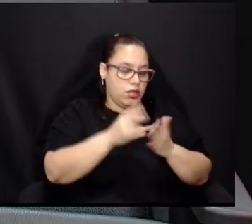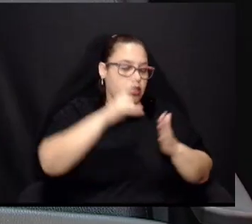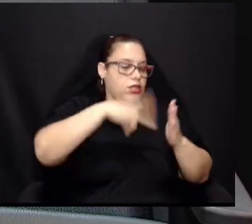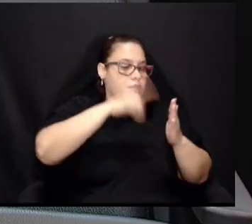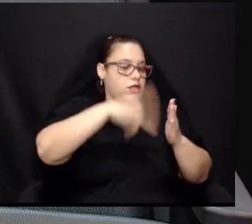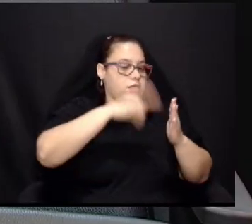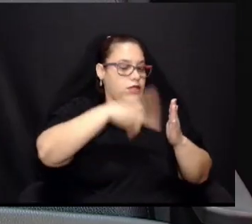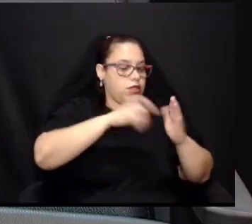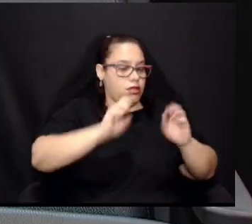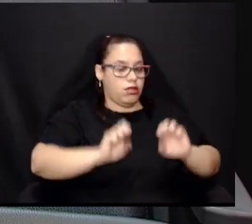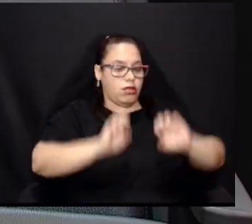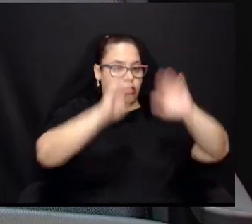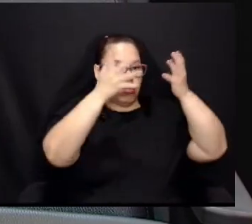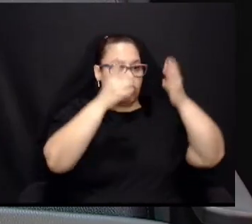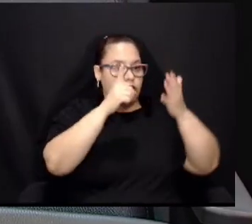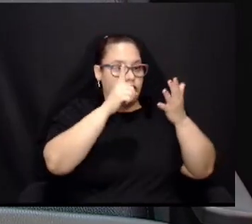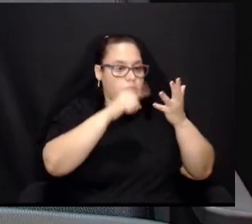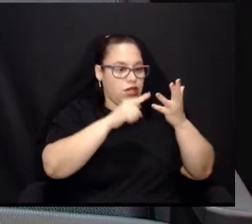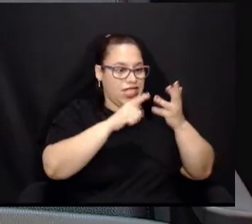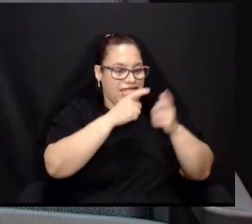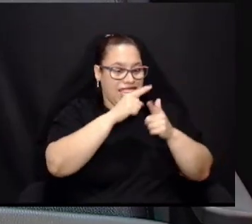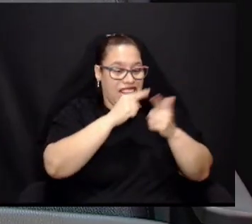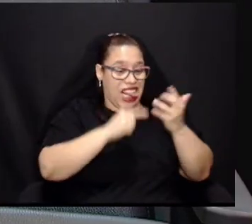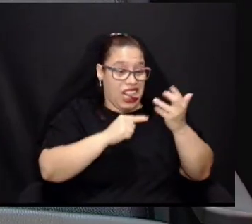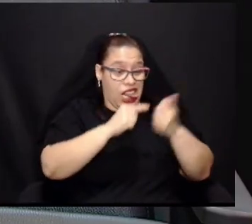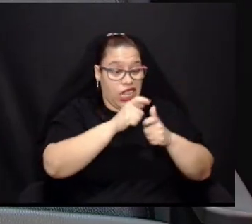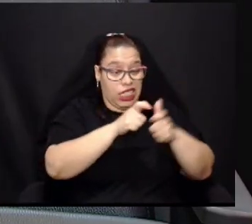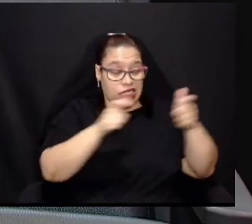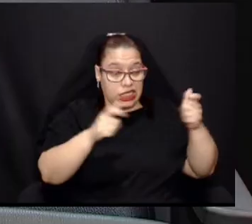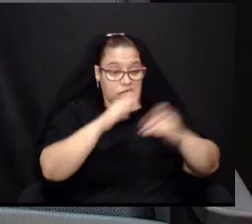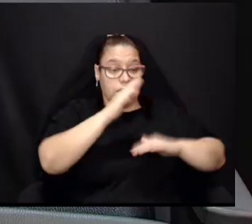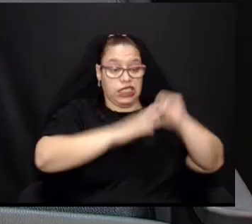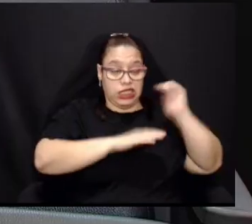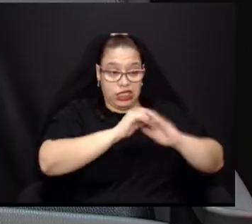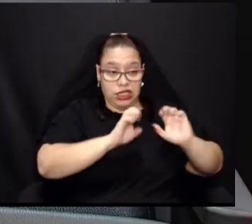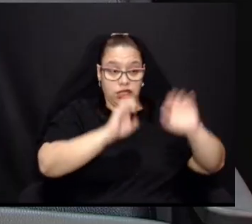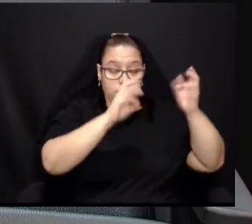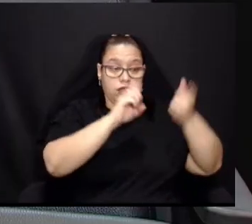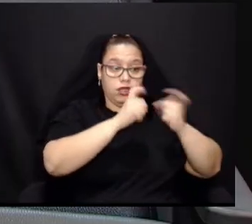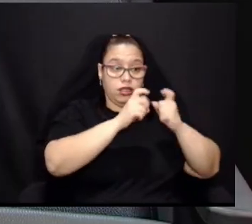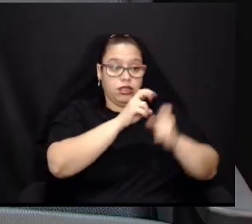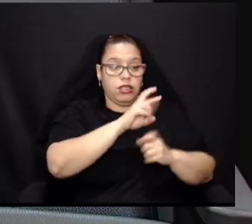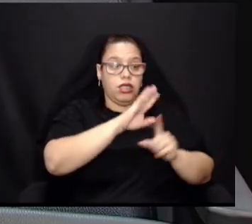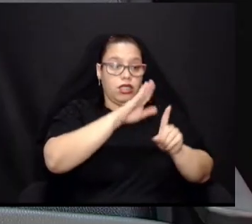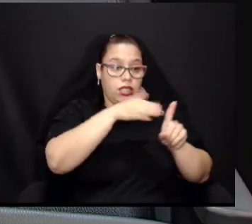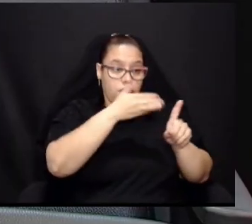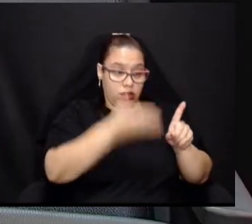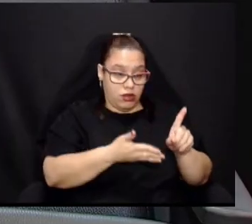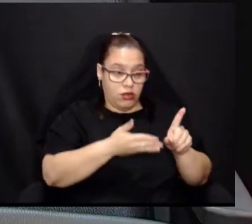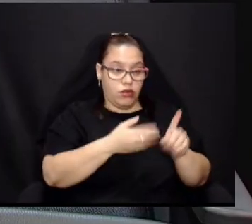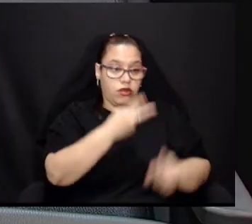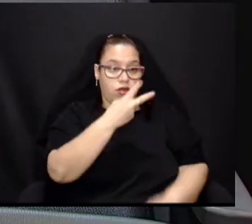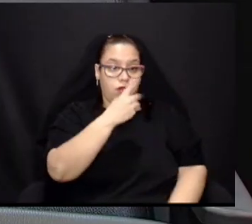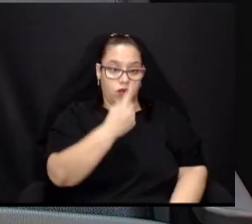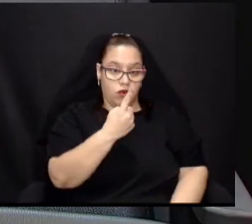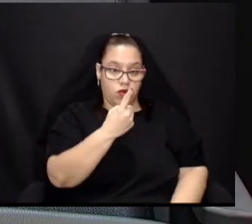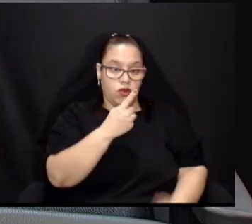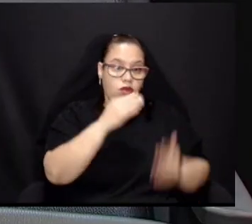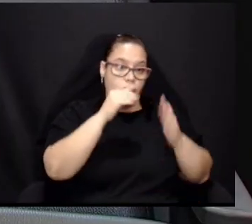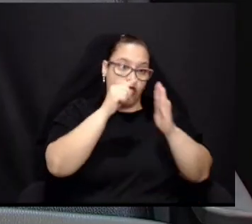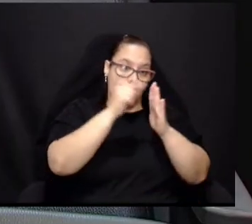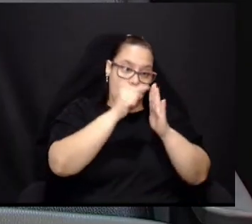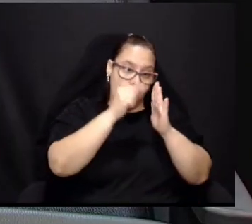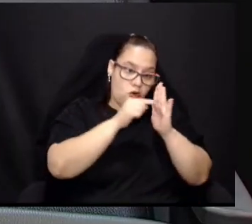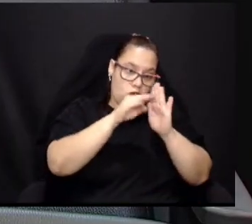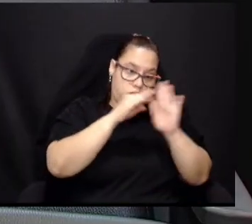é um checklist bem extenso. Um dos eventos que mais tem atuação do cerimonial é uma reunião solene. A gente tem 21 etapas nesse checklist. Então tem desde o